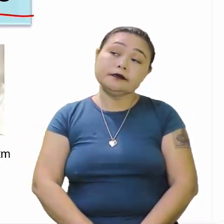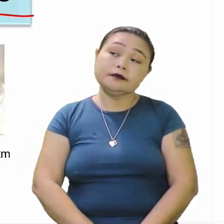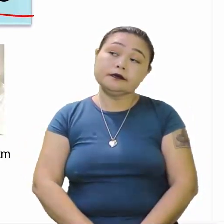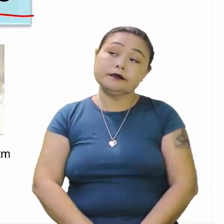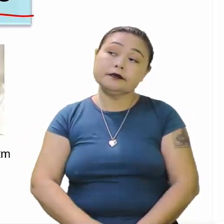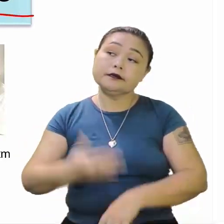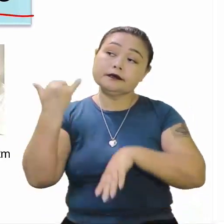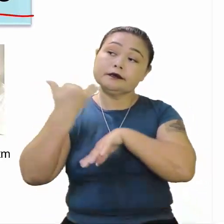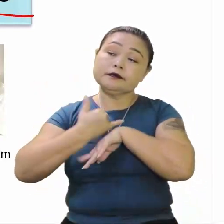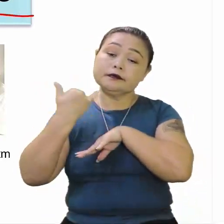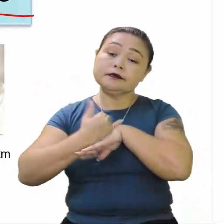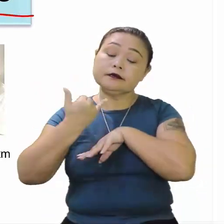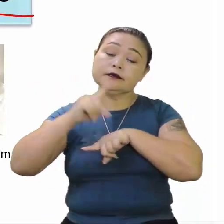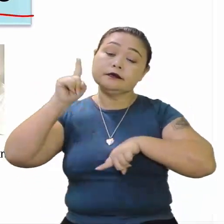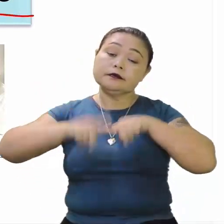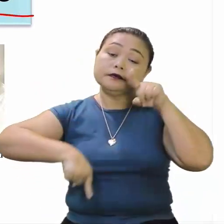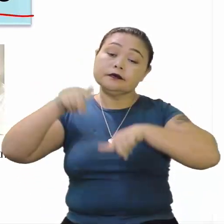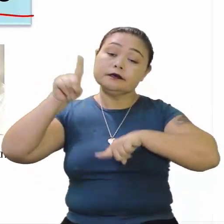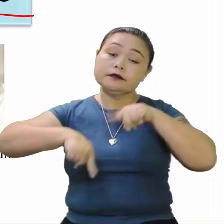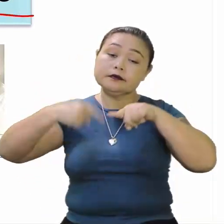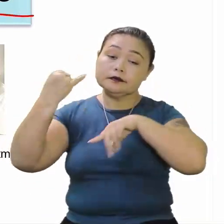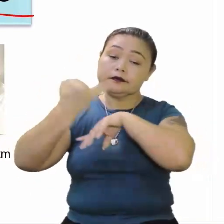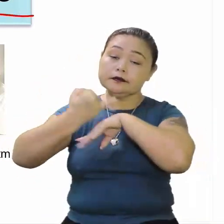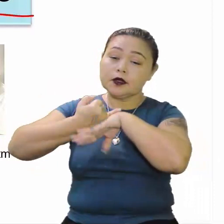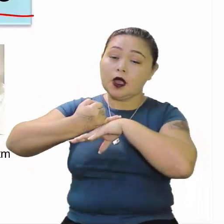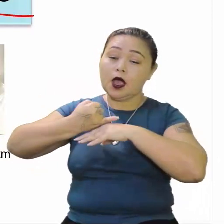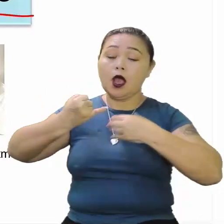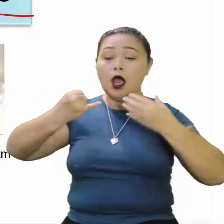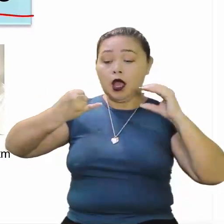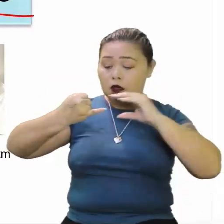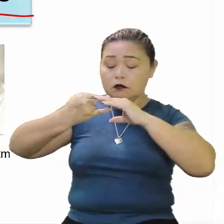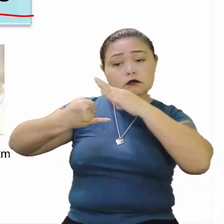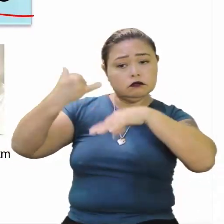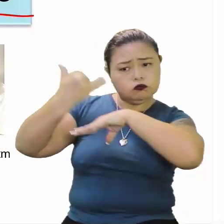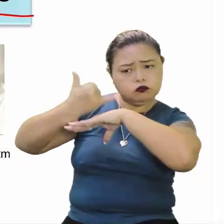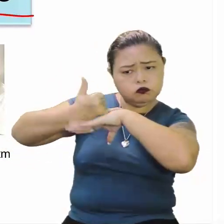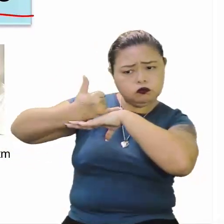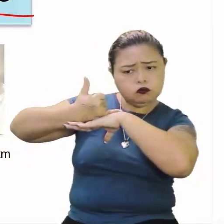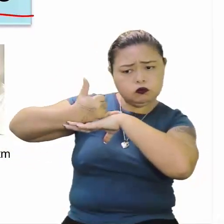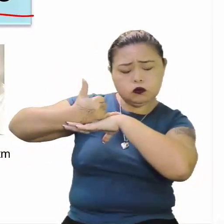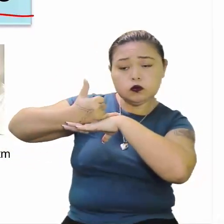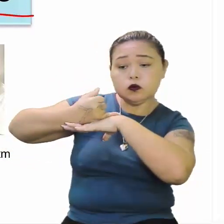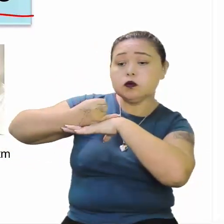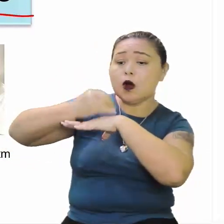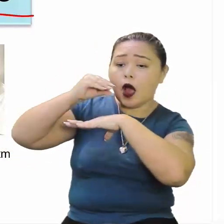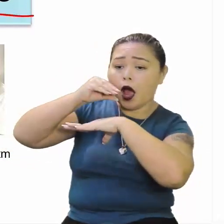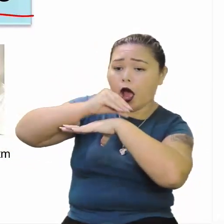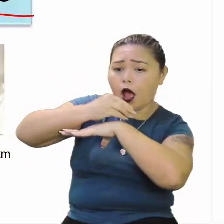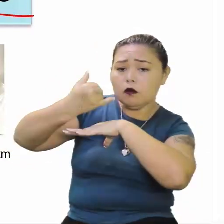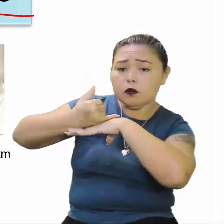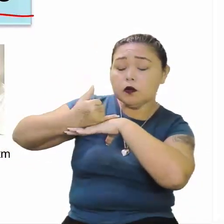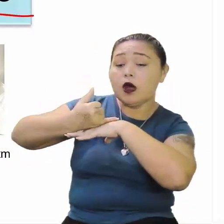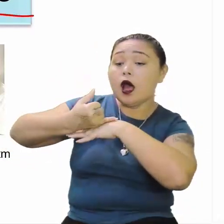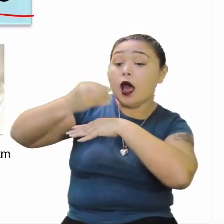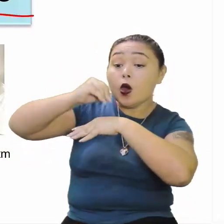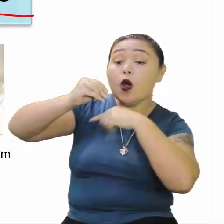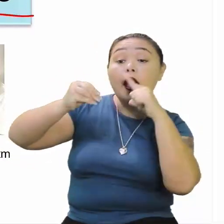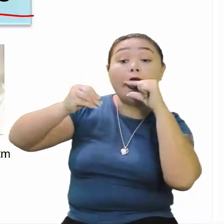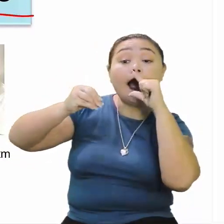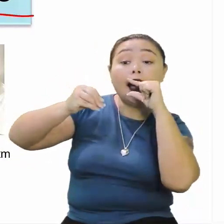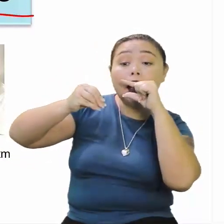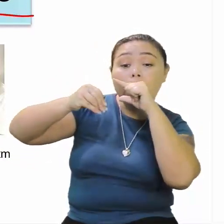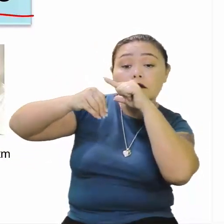metal, você tem um material que está superaquecido, imediatamente você coloca água líquida naquele